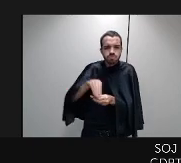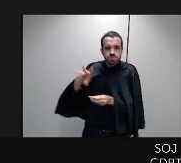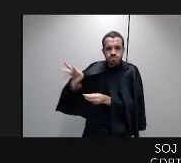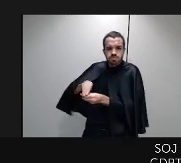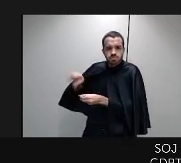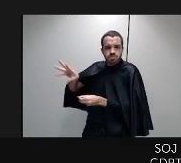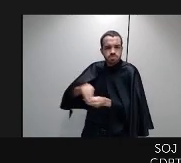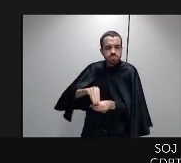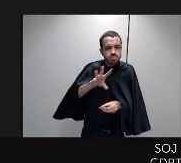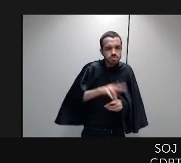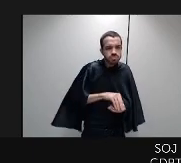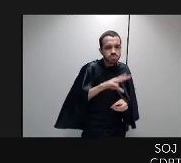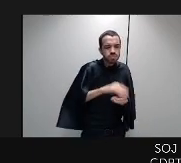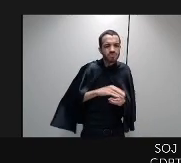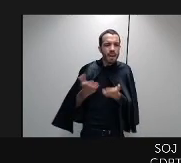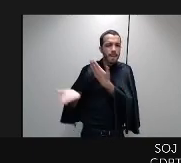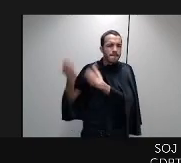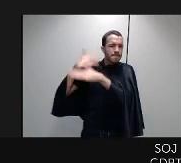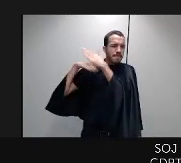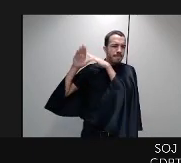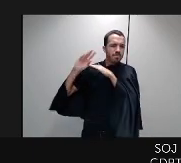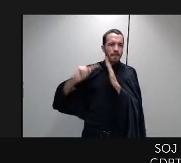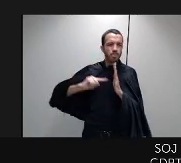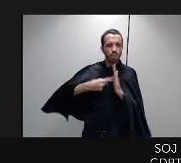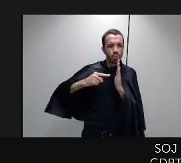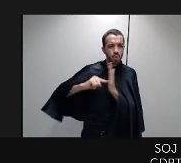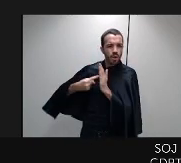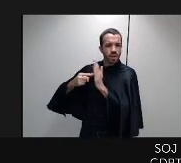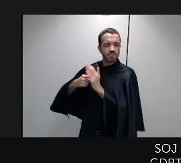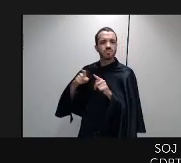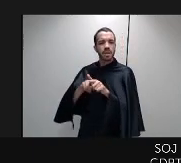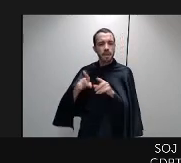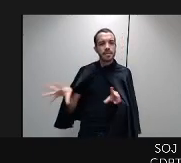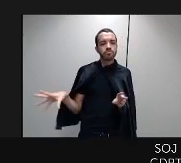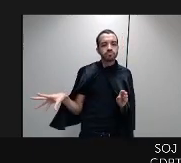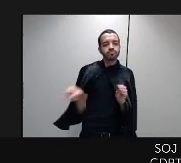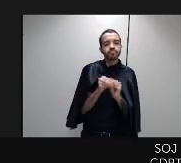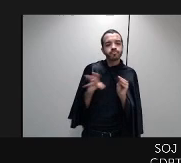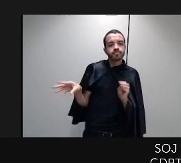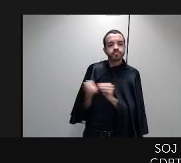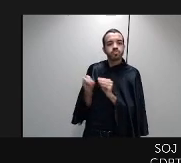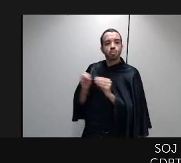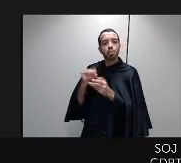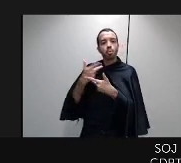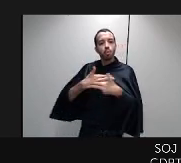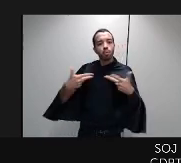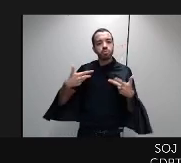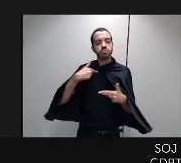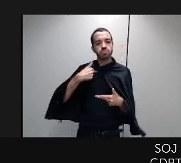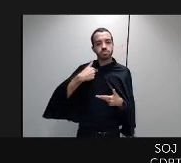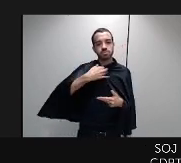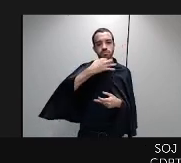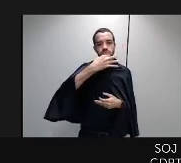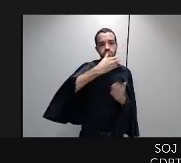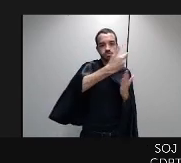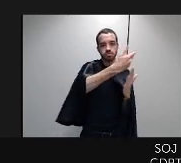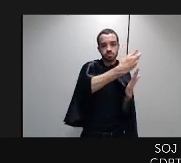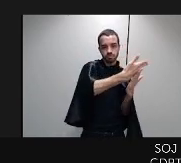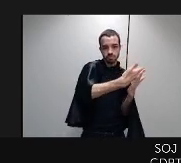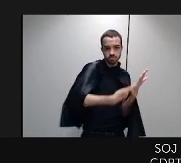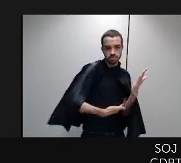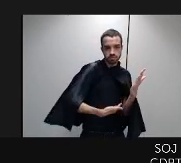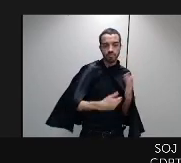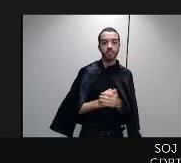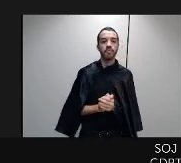presidentes pontuais e acrescentando mais alguma coisa aqui da minha autoria passo então